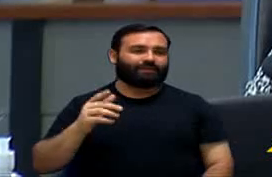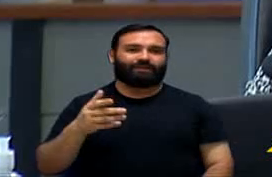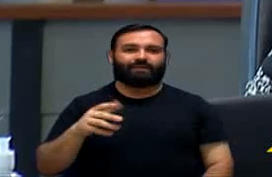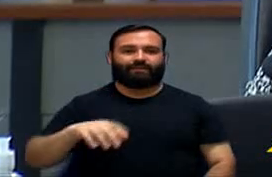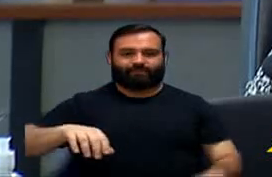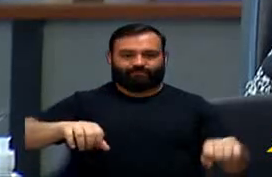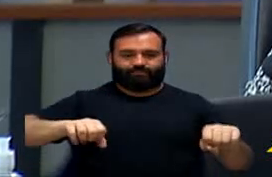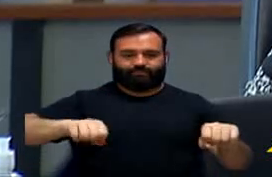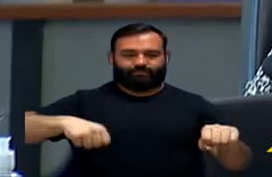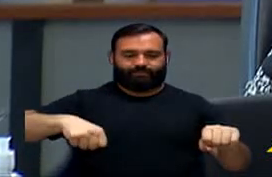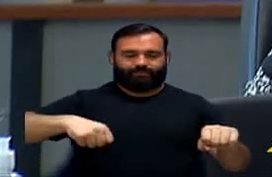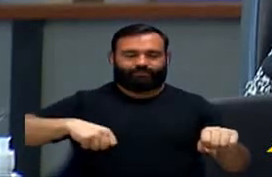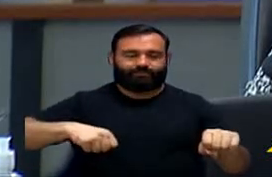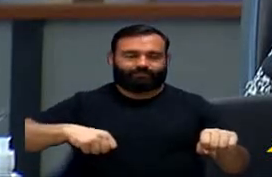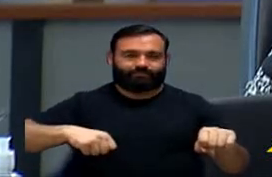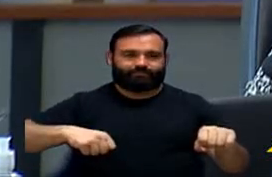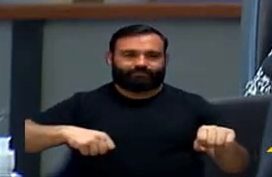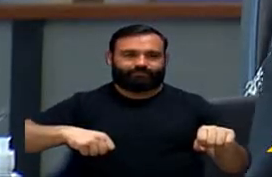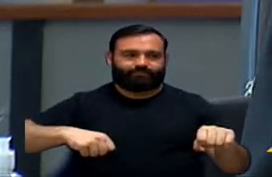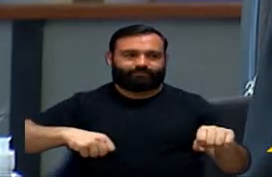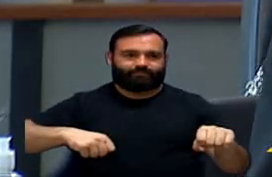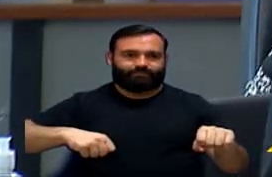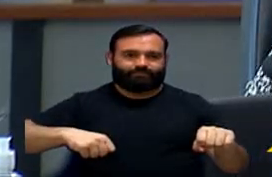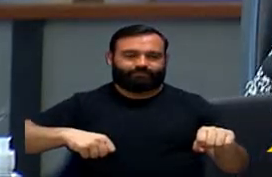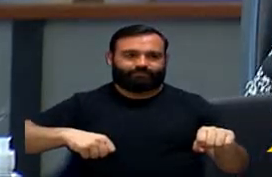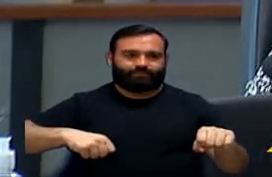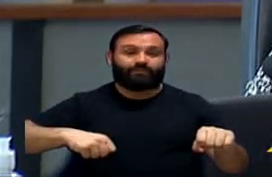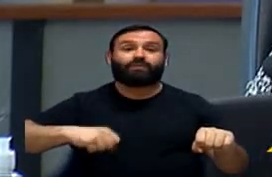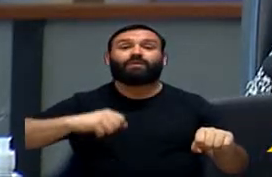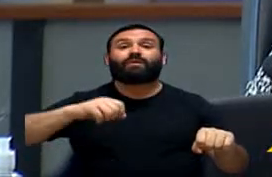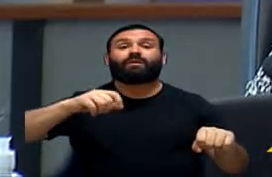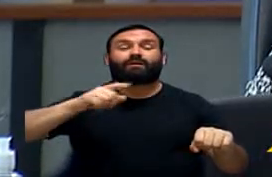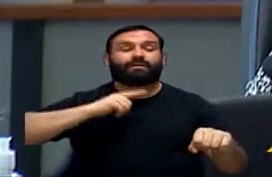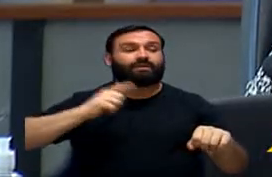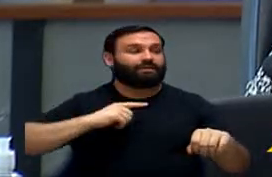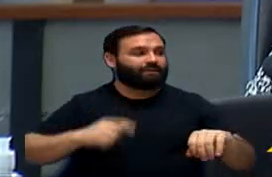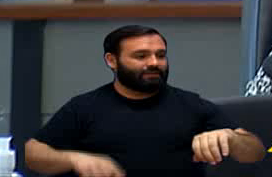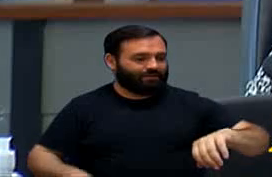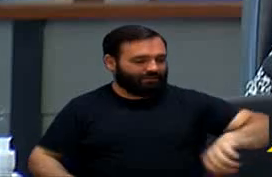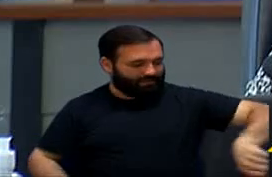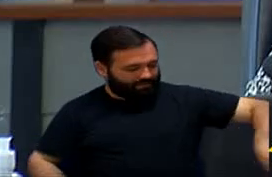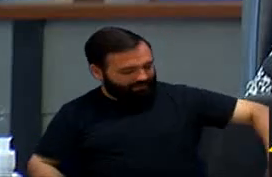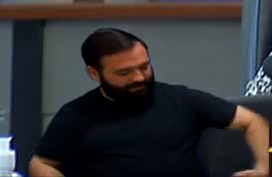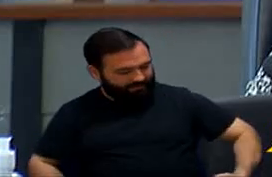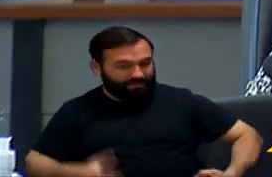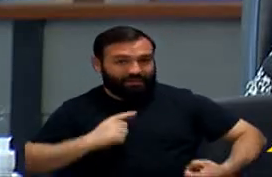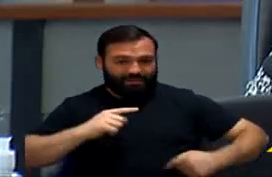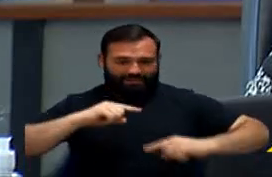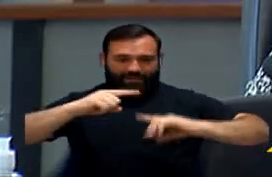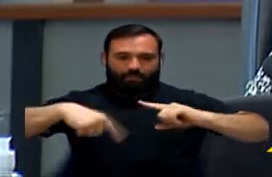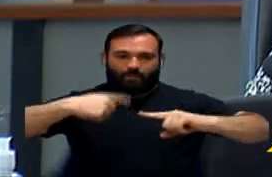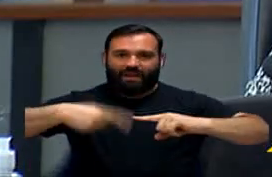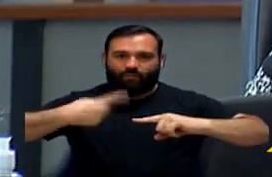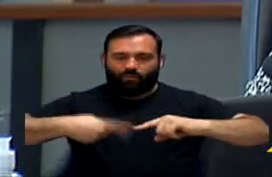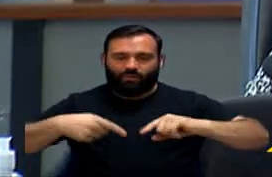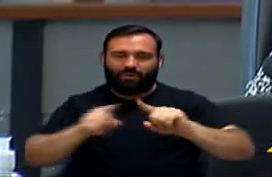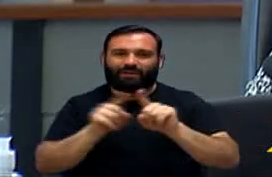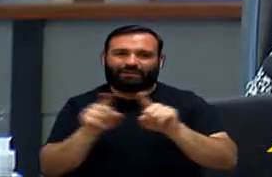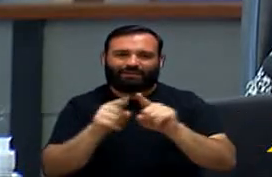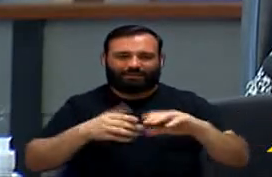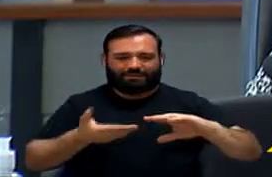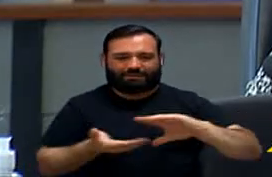com com paralama alto o capacete entrou entre o pneu e o o